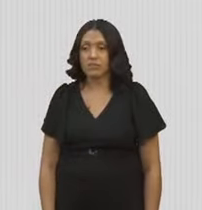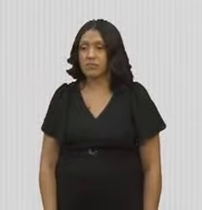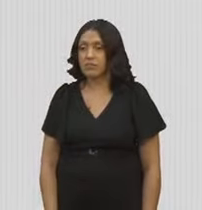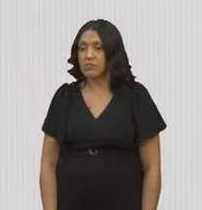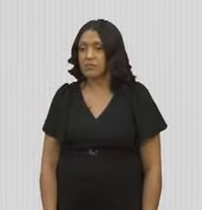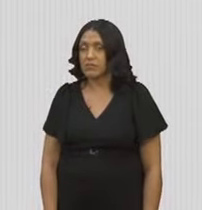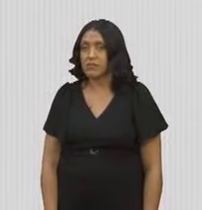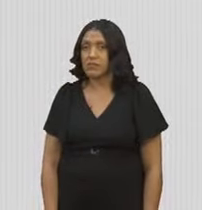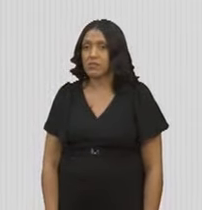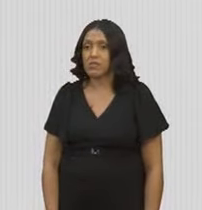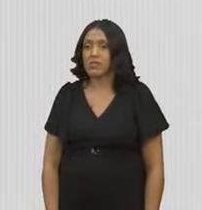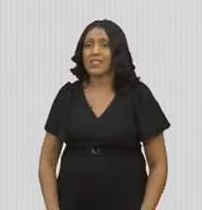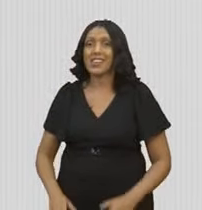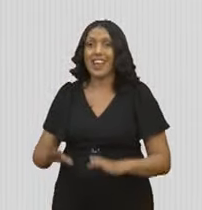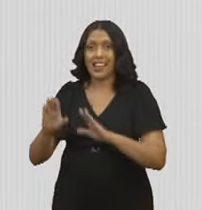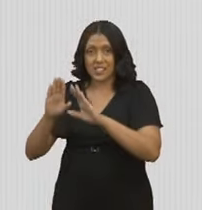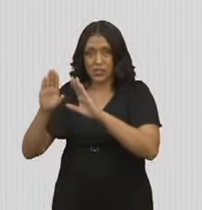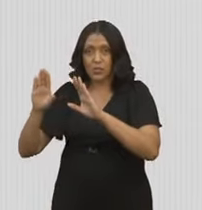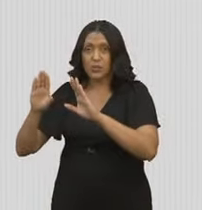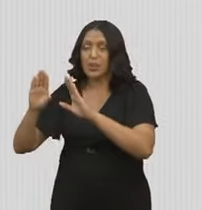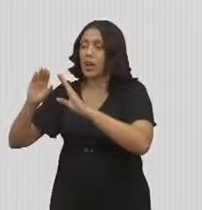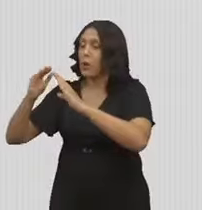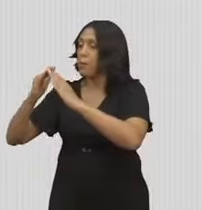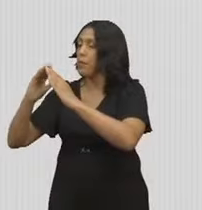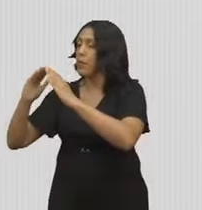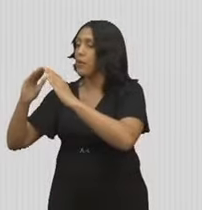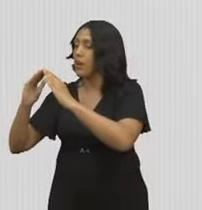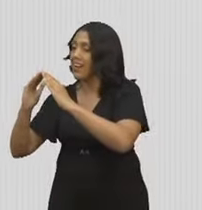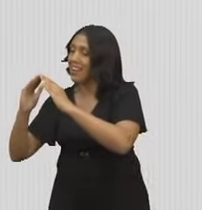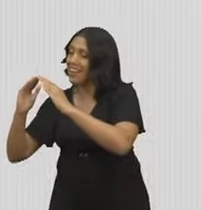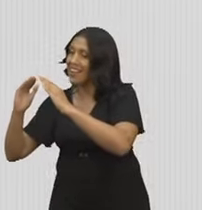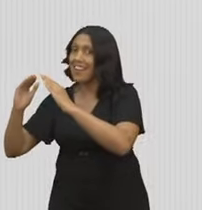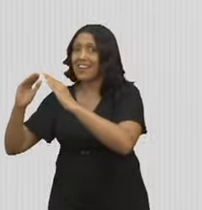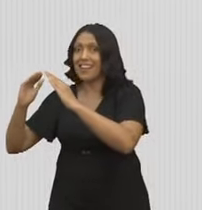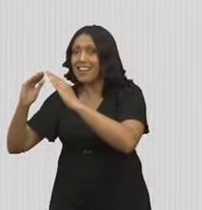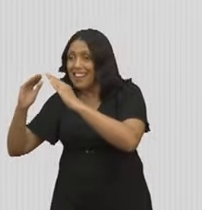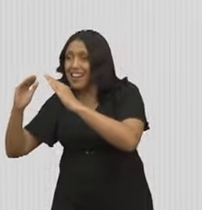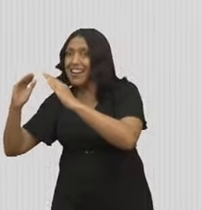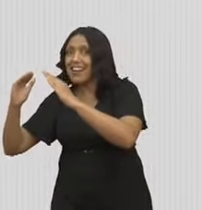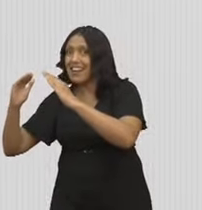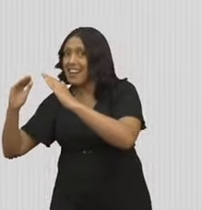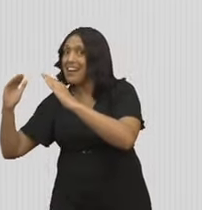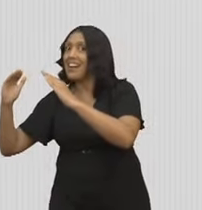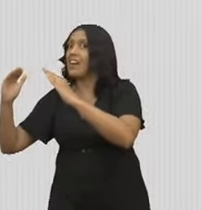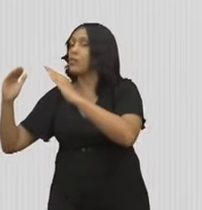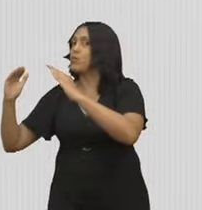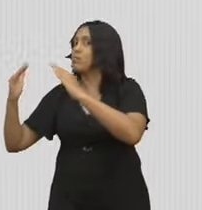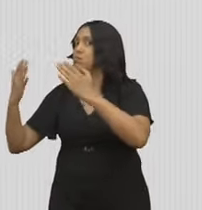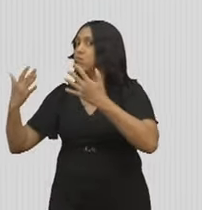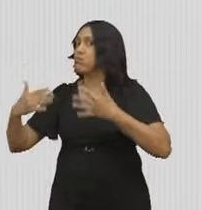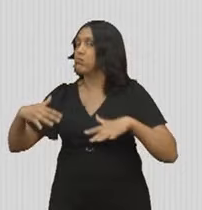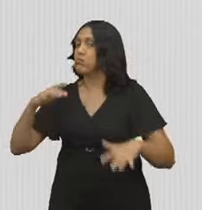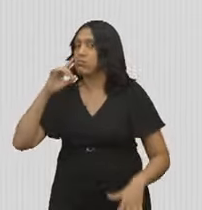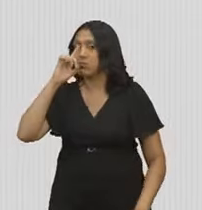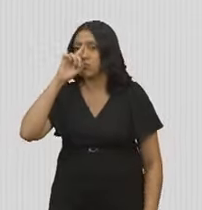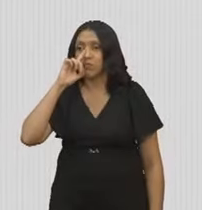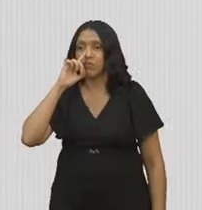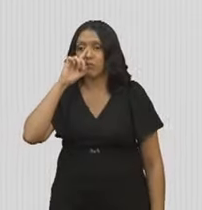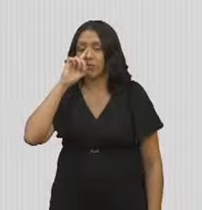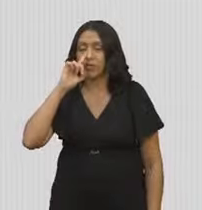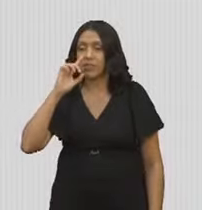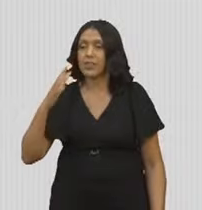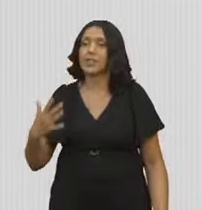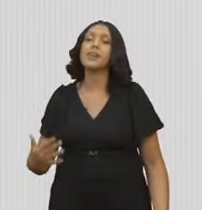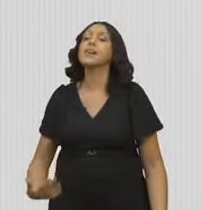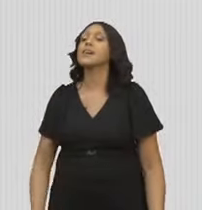que é muito grave. E para piorar, com o risco de queda aqui de toda a parte da garagem, a empresa que fez a obra da